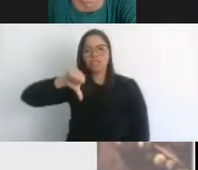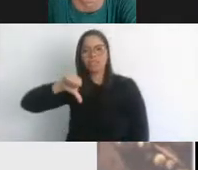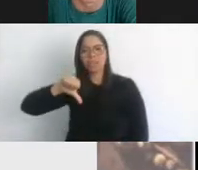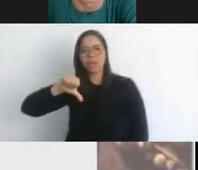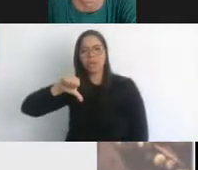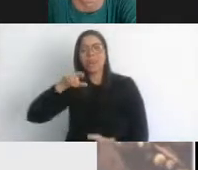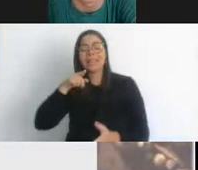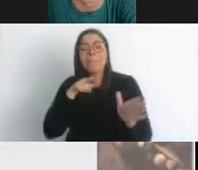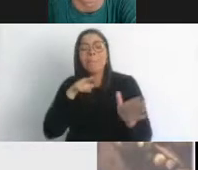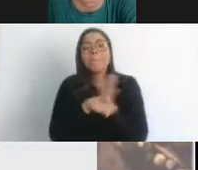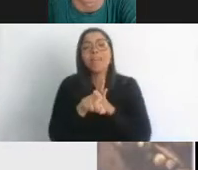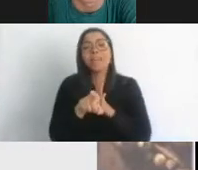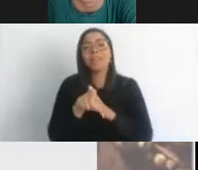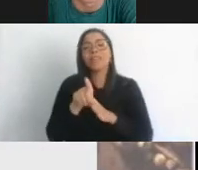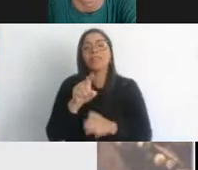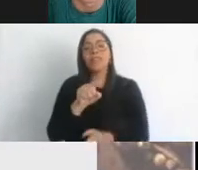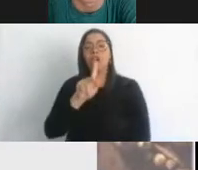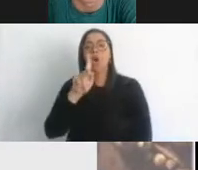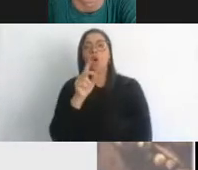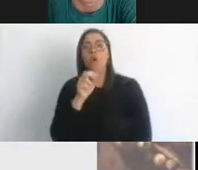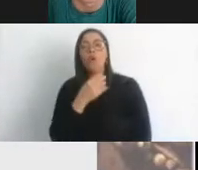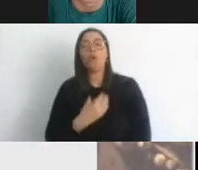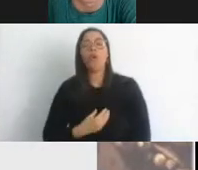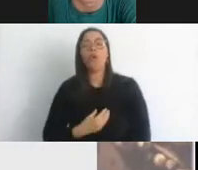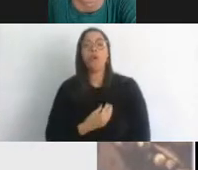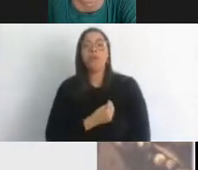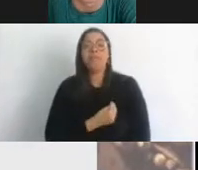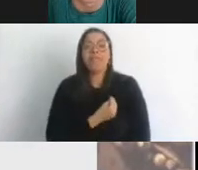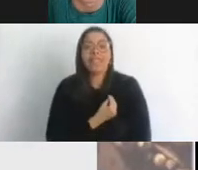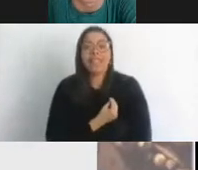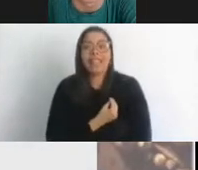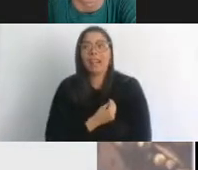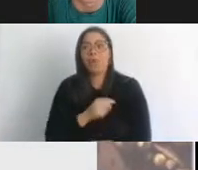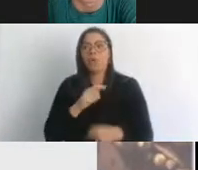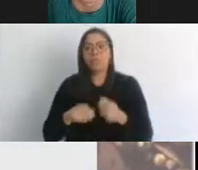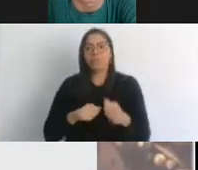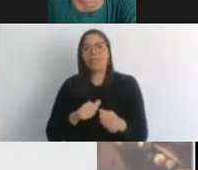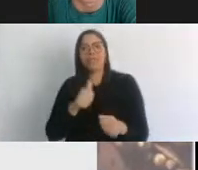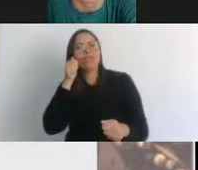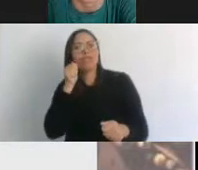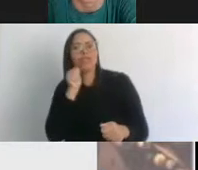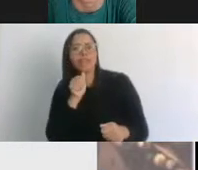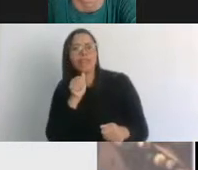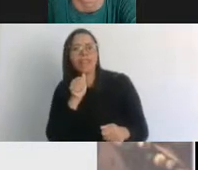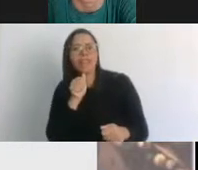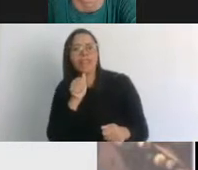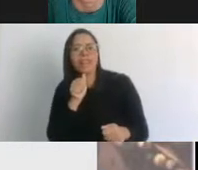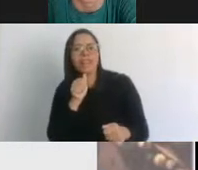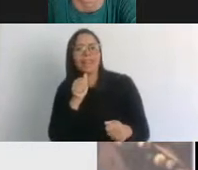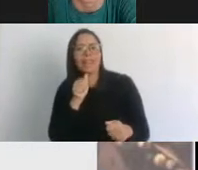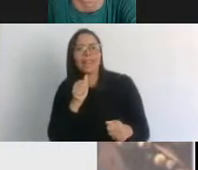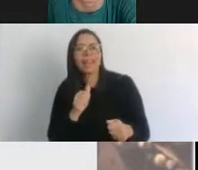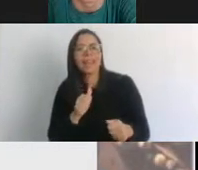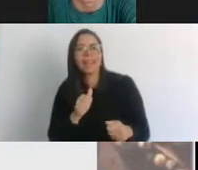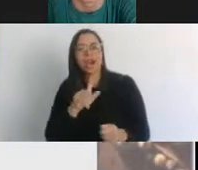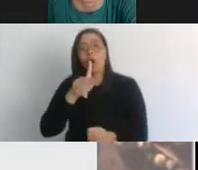o status de humanidade através do conceito de mulher Ah tá estou aí o